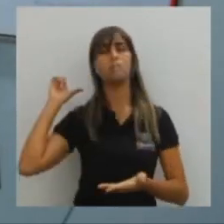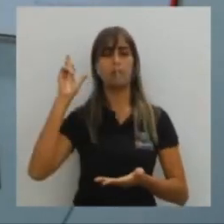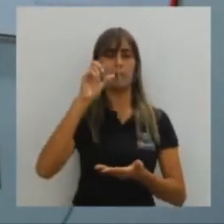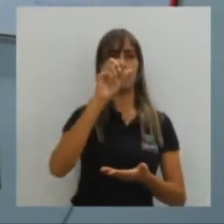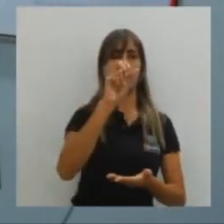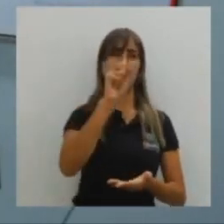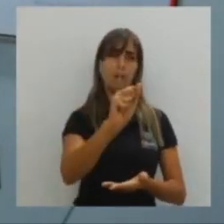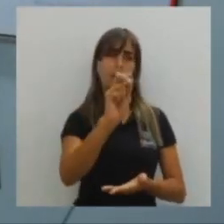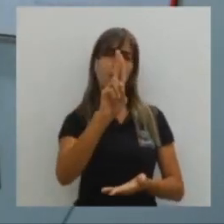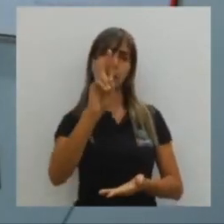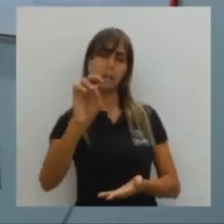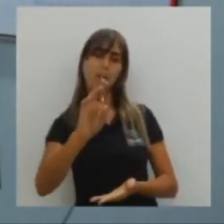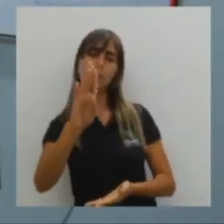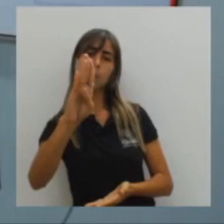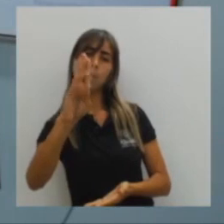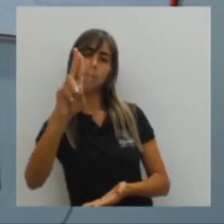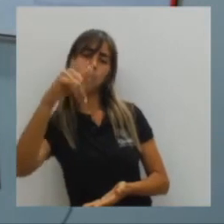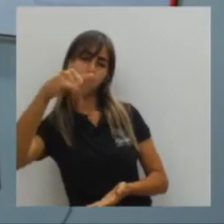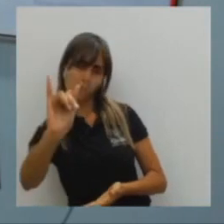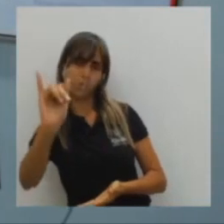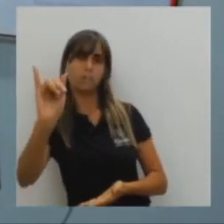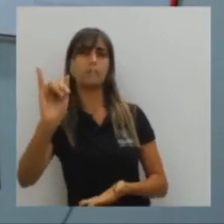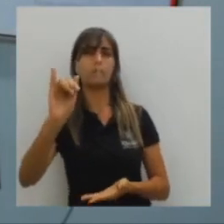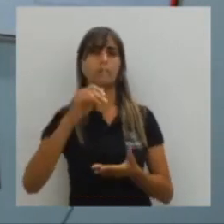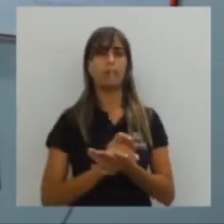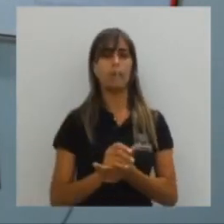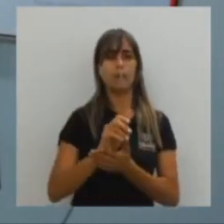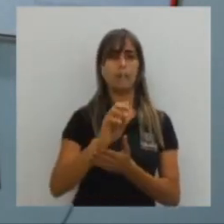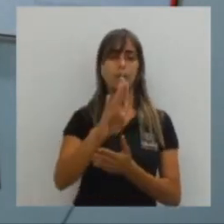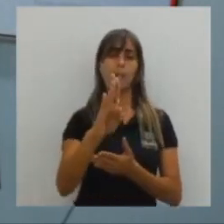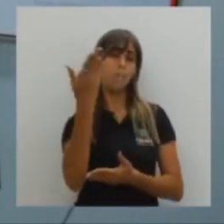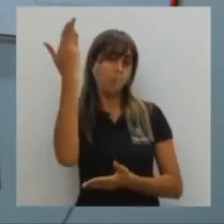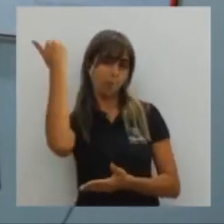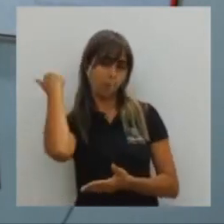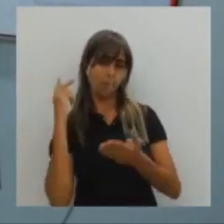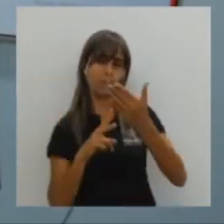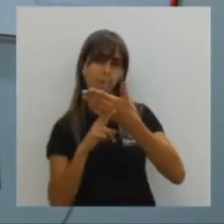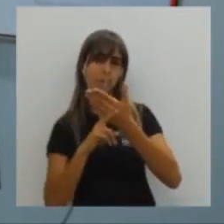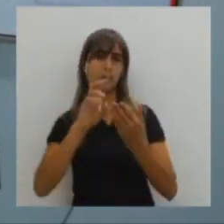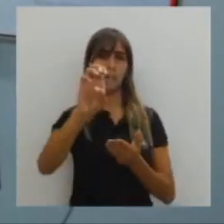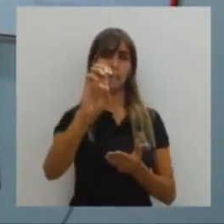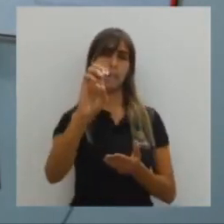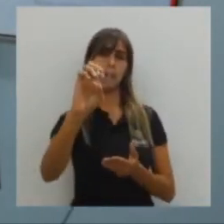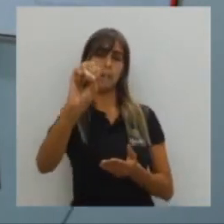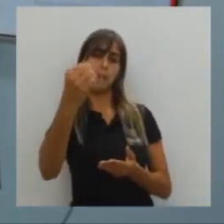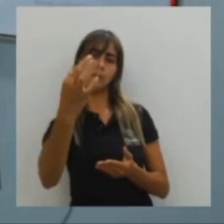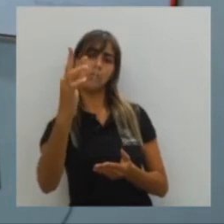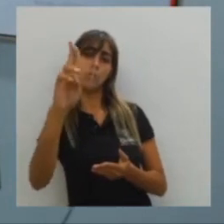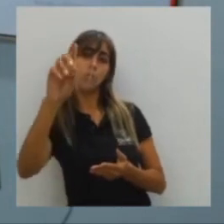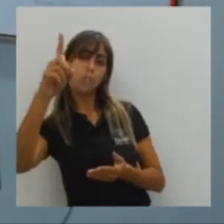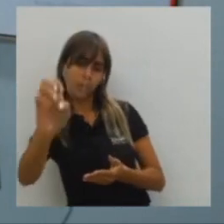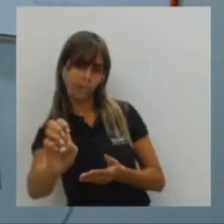I bought yesterday. I bought, que é o teu verbo lá no passado, yesterday. Se eu quero negar,